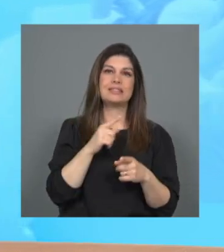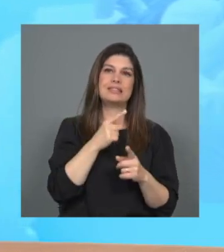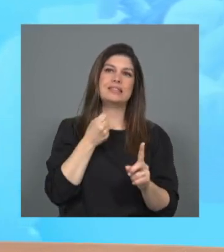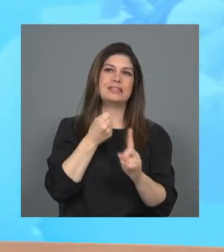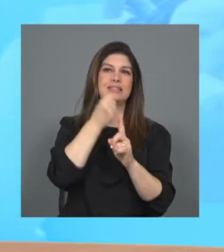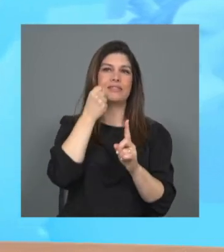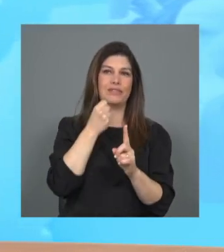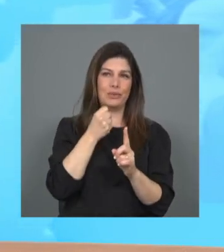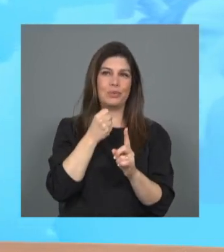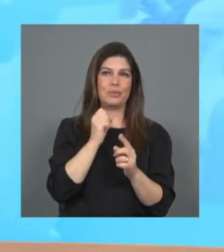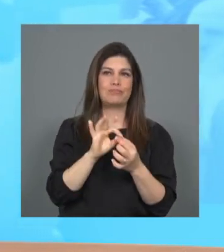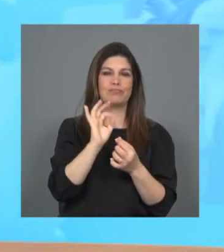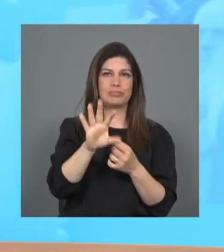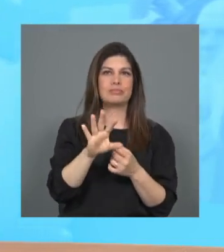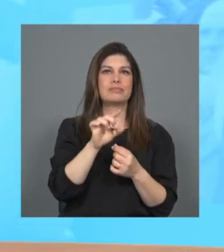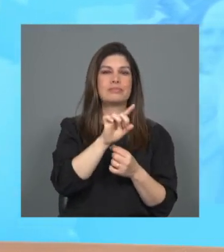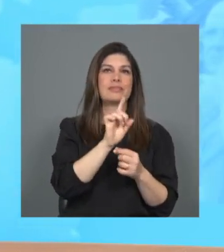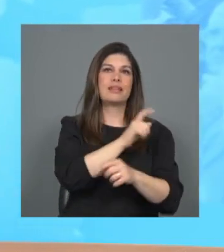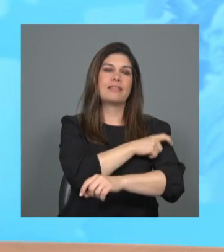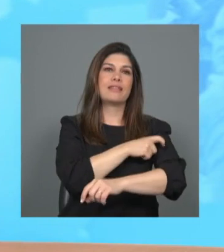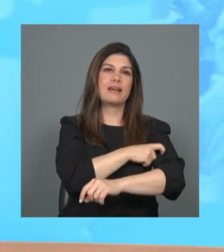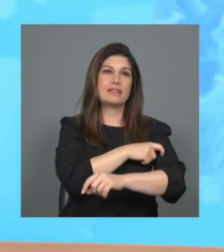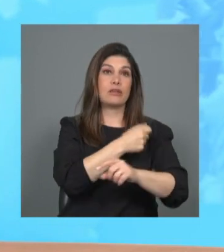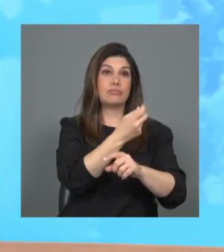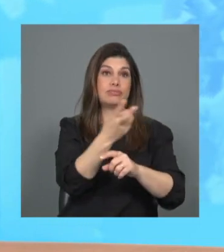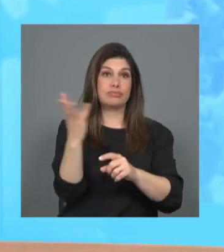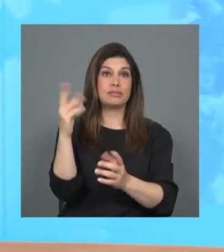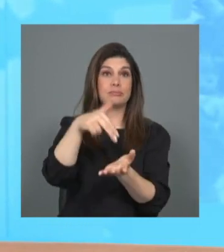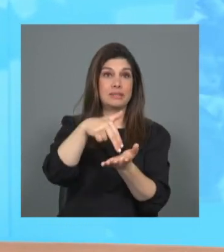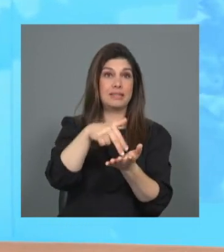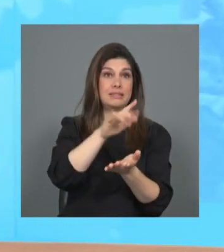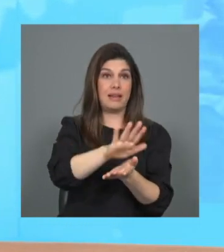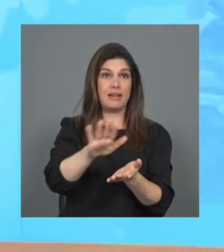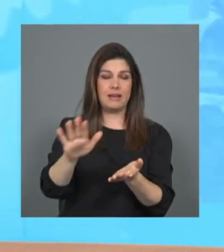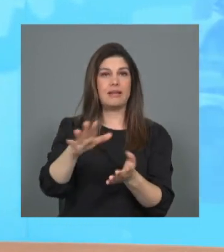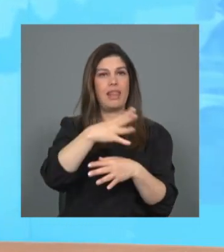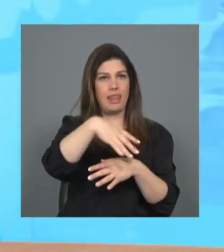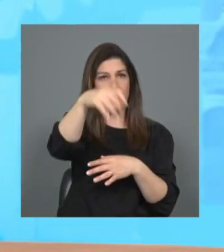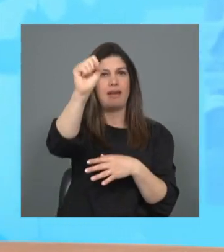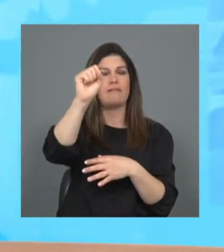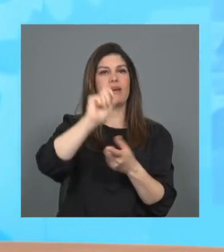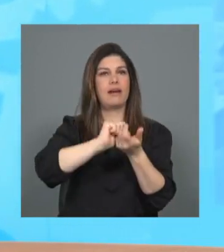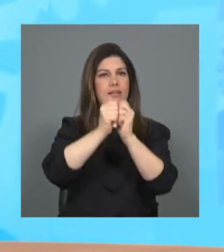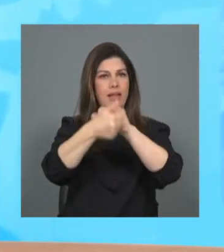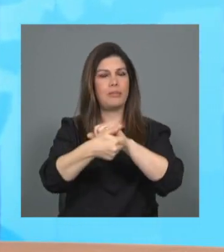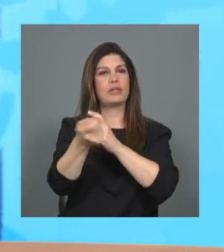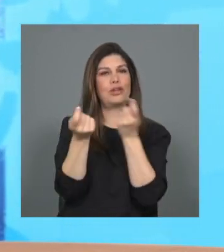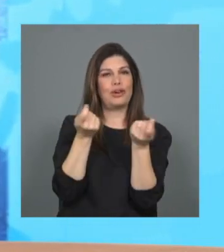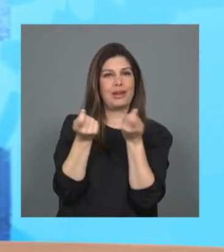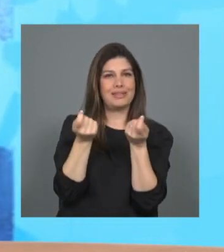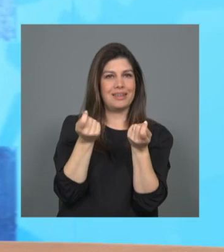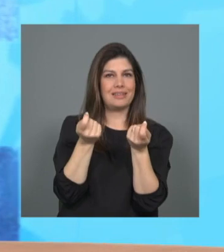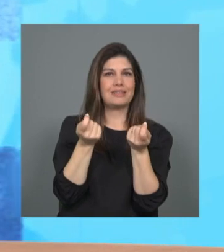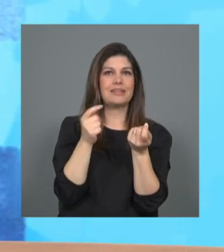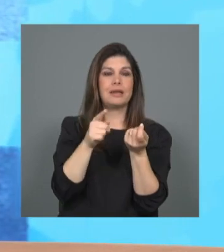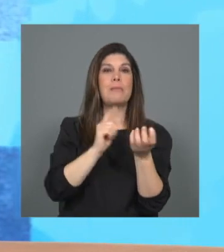das diferentes delegações da Pastoral Familiar que estavam presentes pudessem levar, adaptar e organizar para que efetivamente a preparação